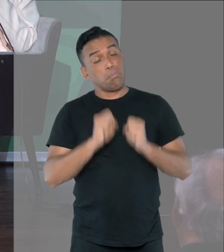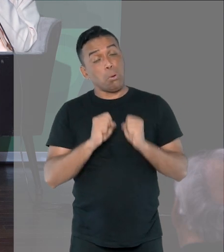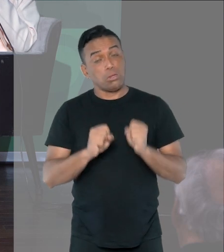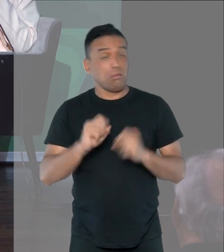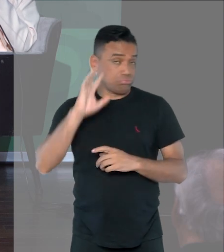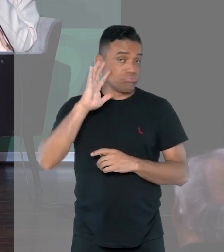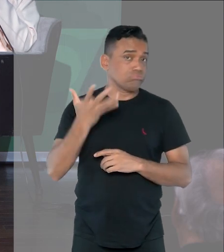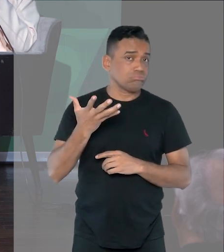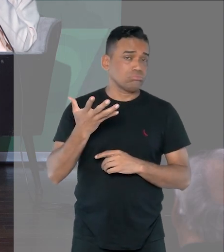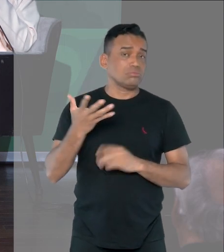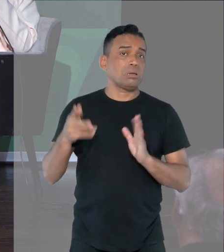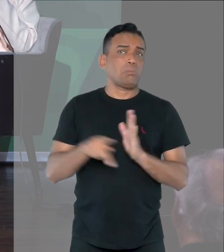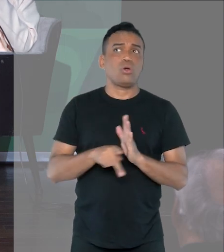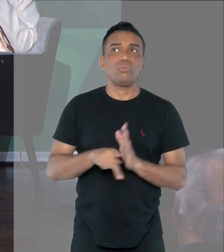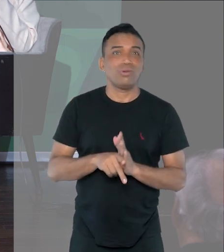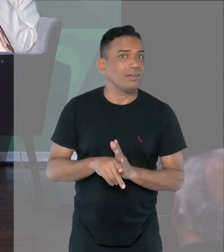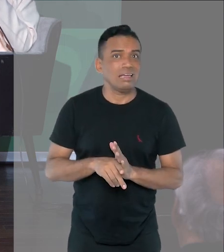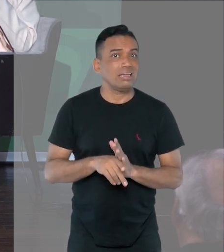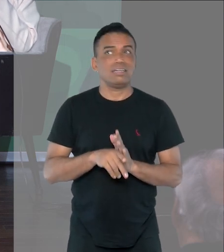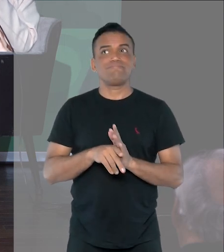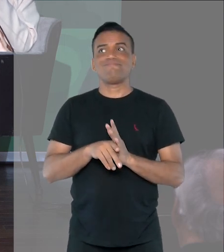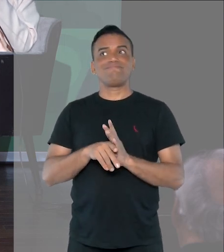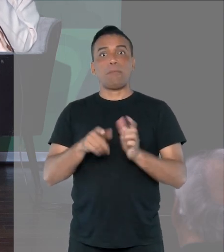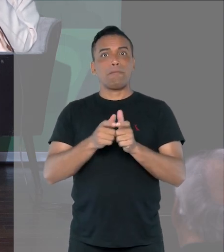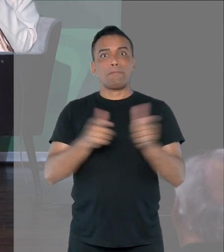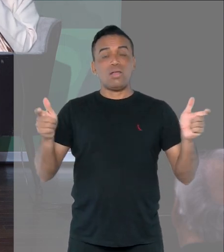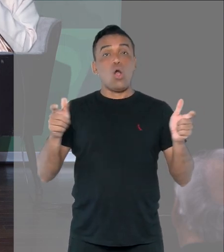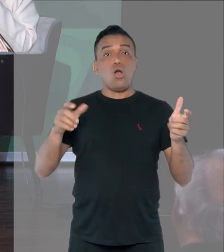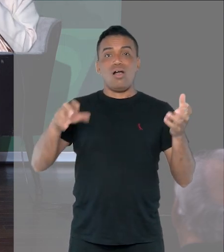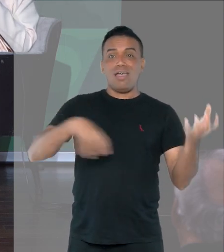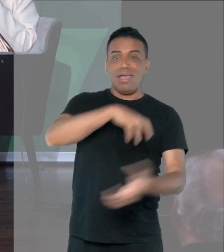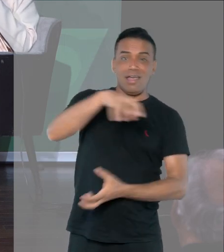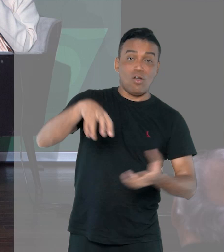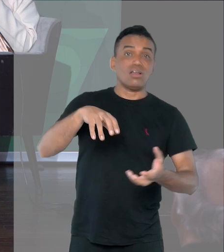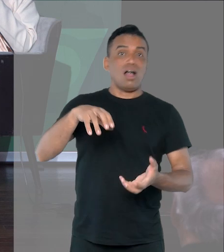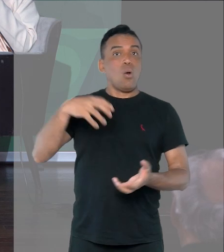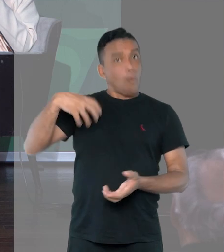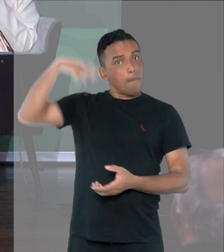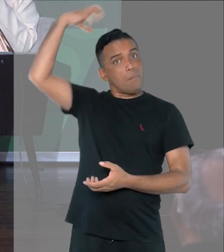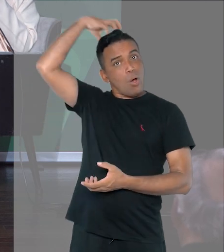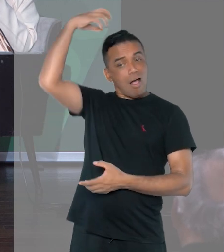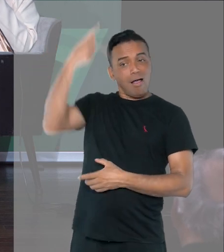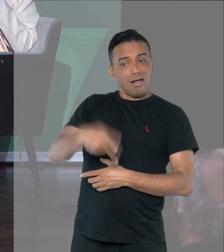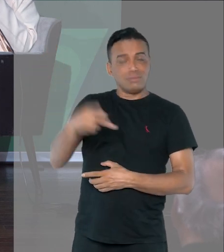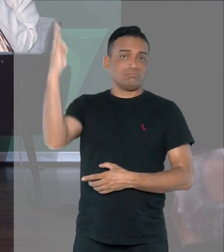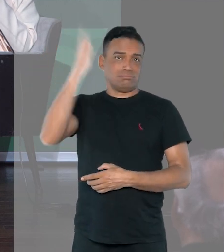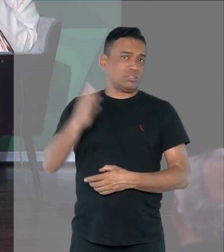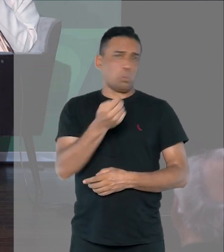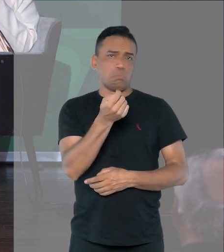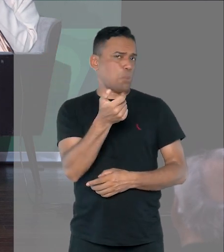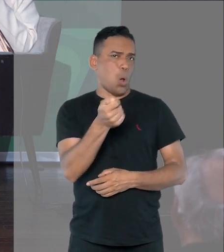né, a ponta de lança de uma restauração monárquica no Brasil. Porque isso é pouco sabido e